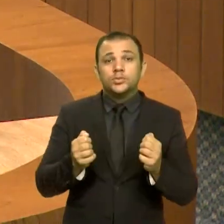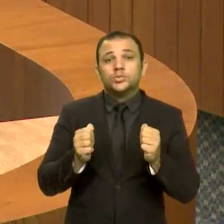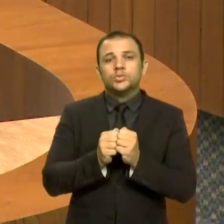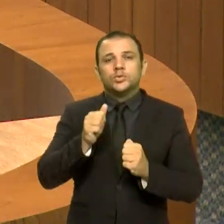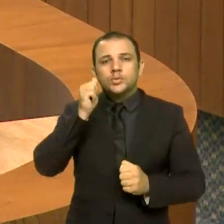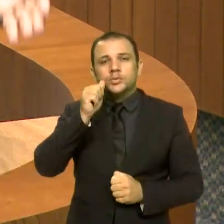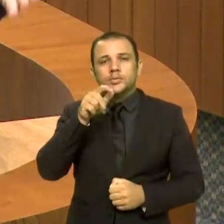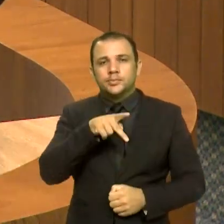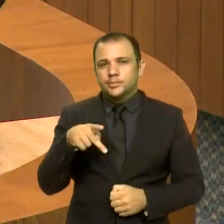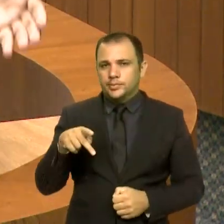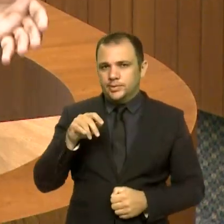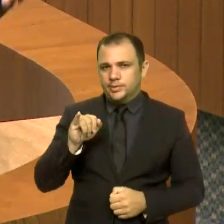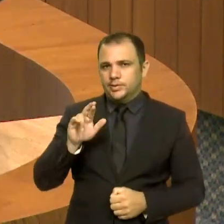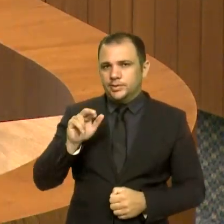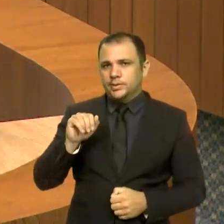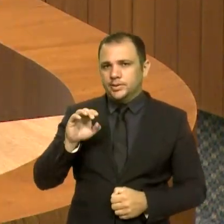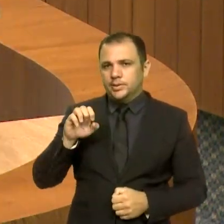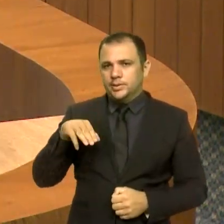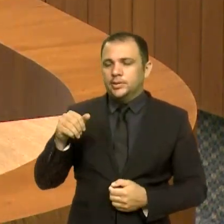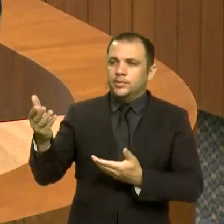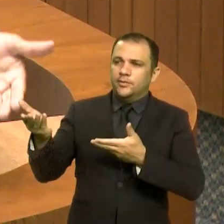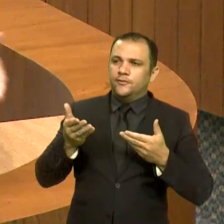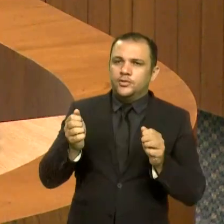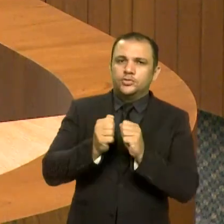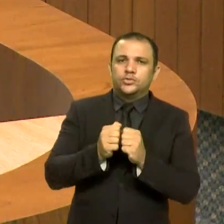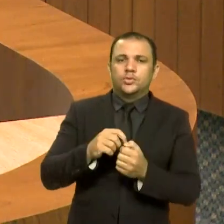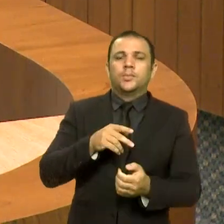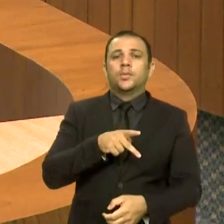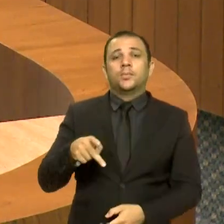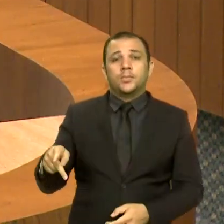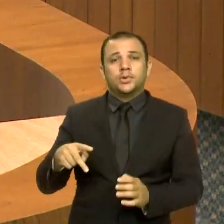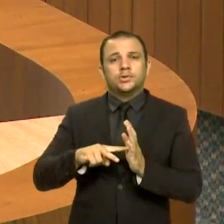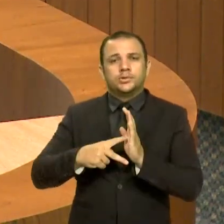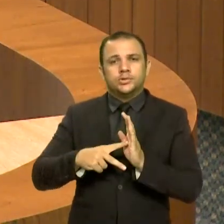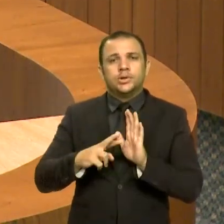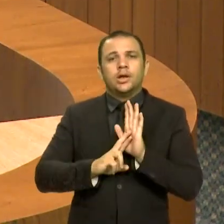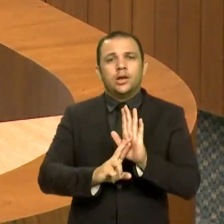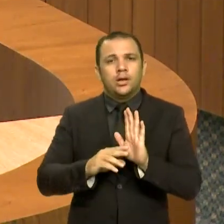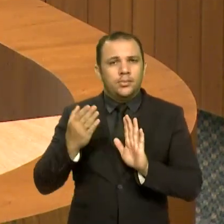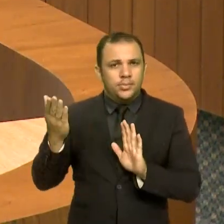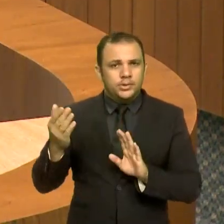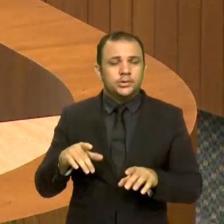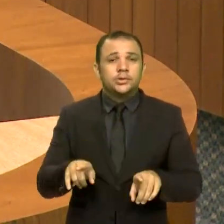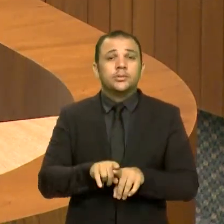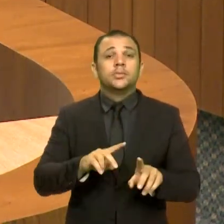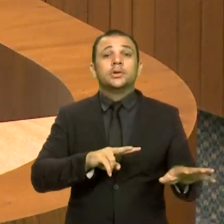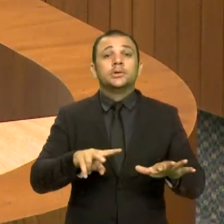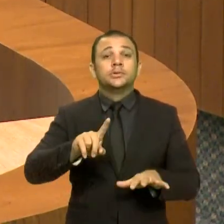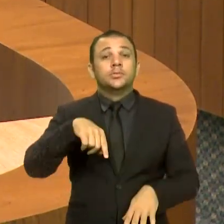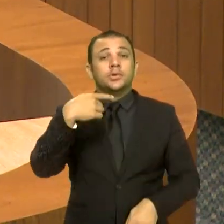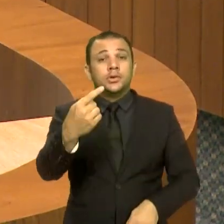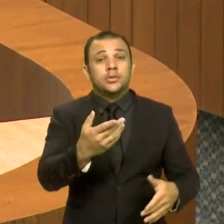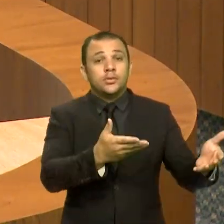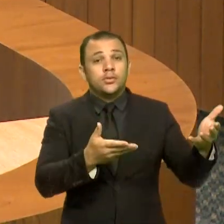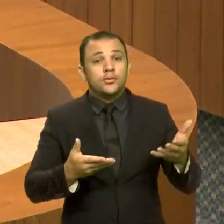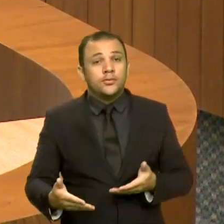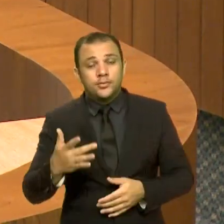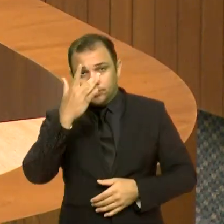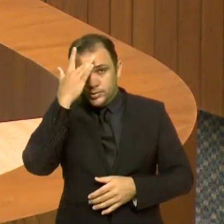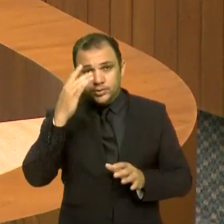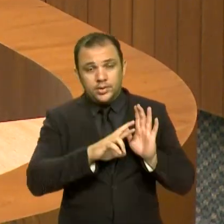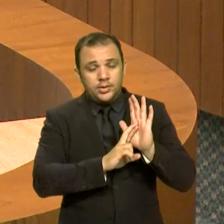Iracema, presidente do sindicato, representante do sindicato. Na outra semana, recebemos representante do governo do